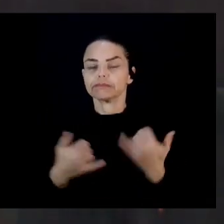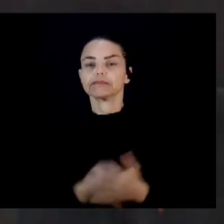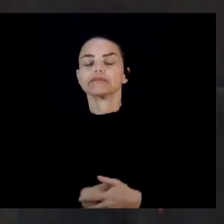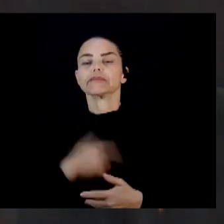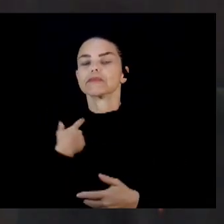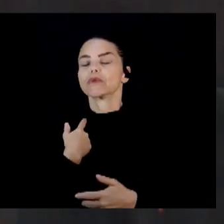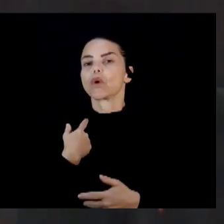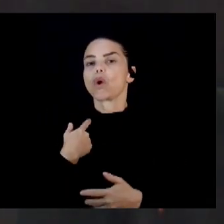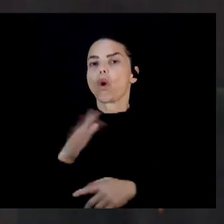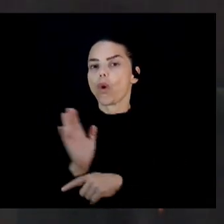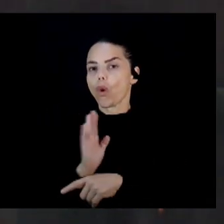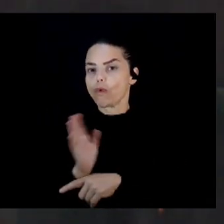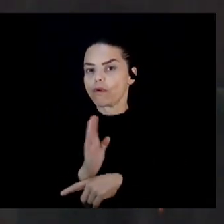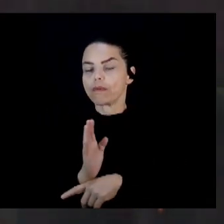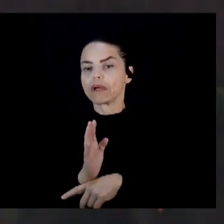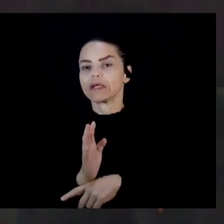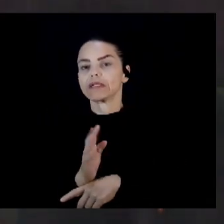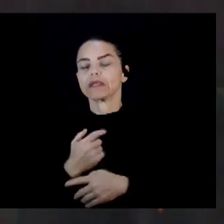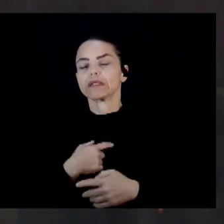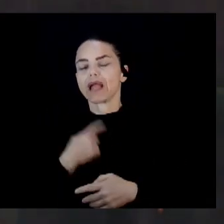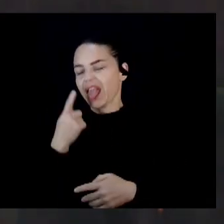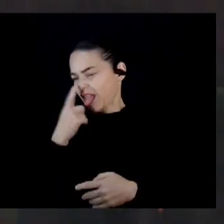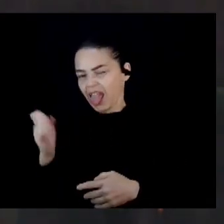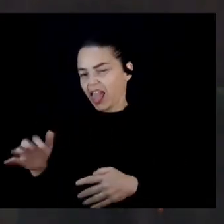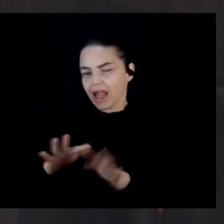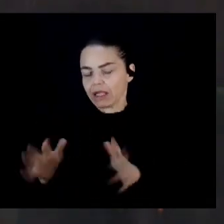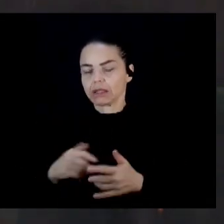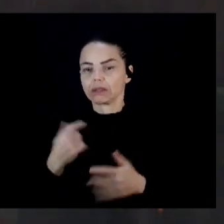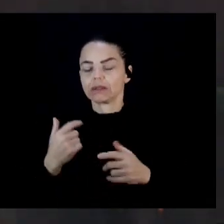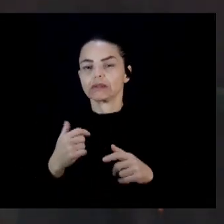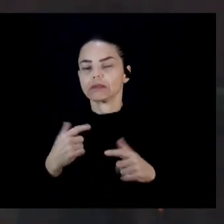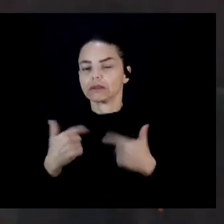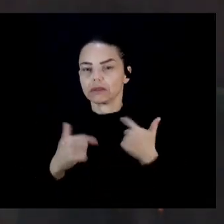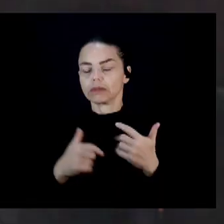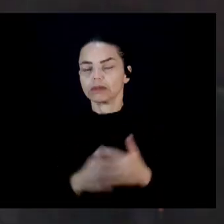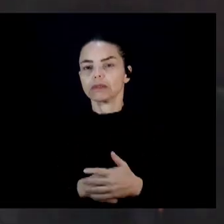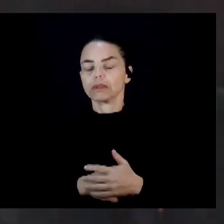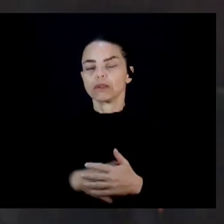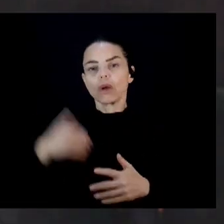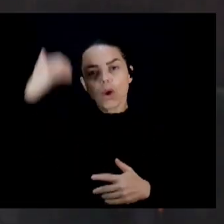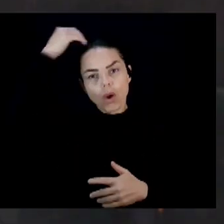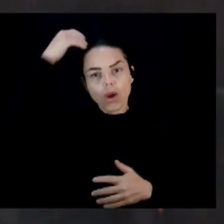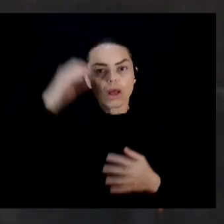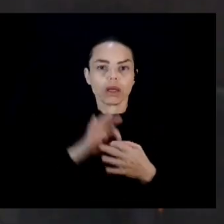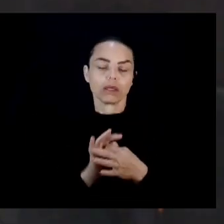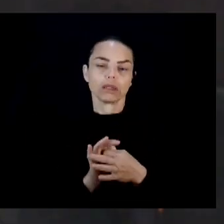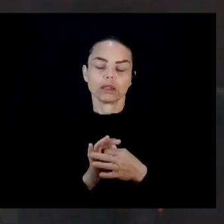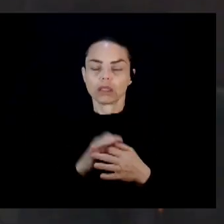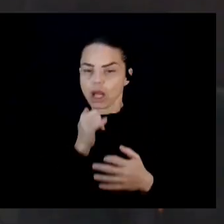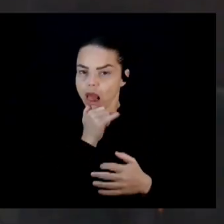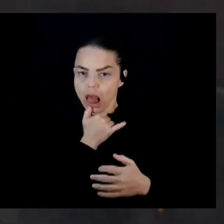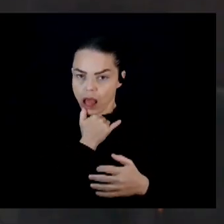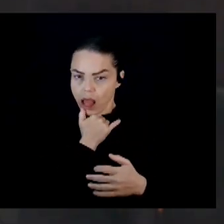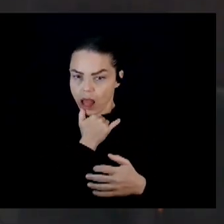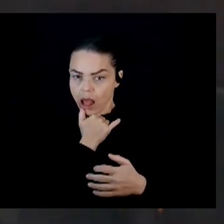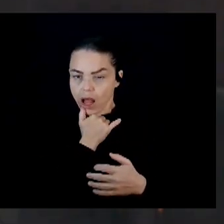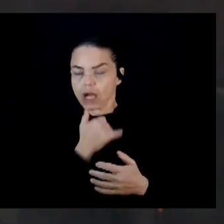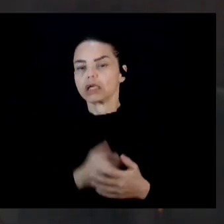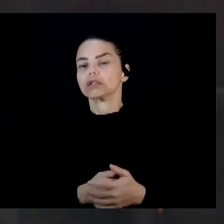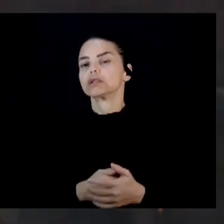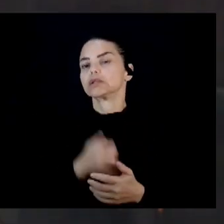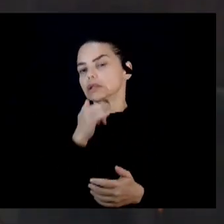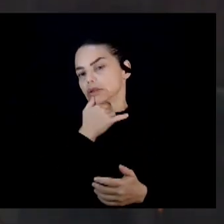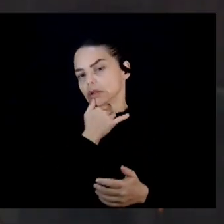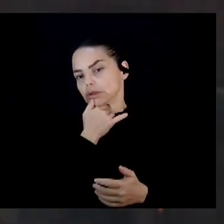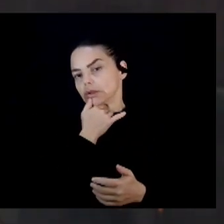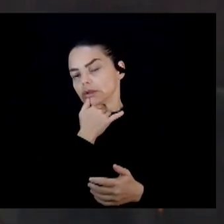você só tira o nojinho eu não trabalho com ele. A culpa geralmente está ligada com a tristeza, tá? Então a tristeza é algo